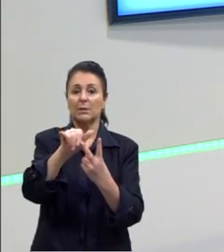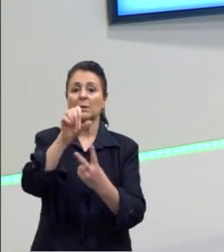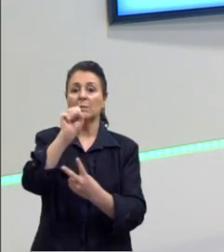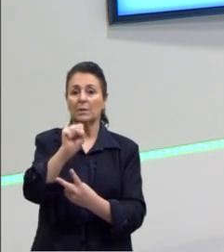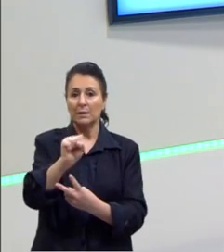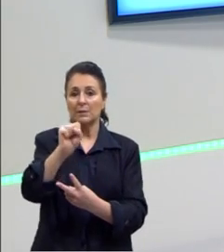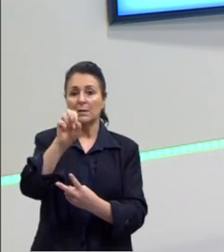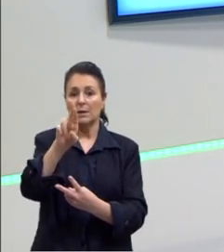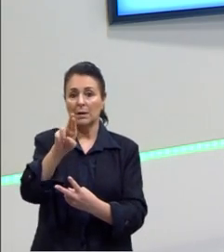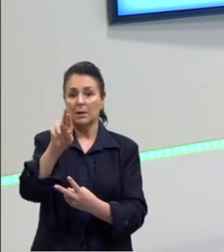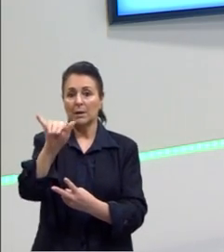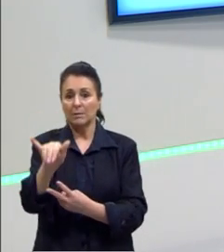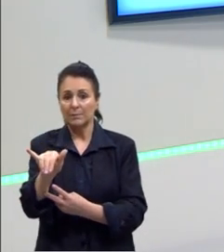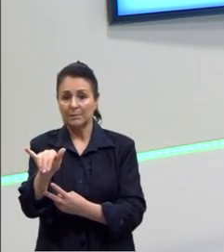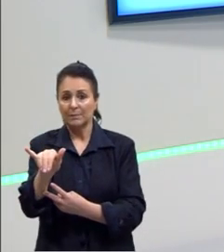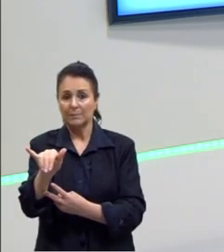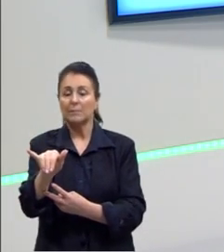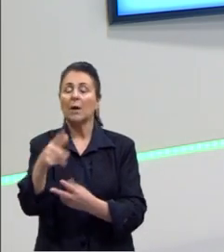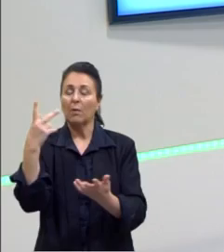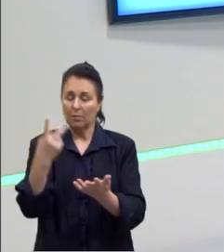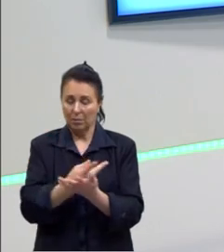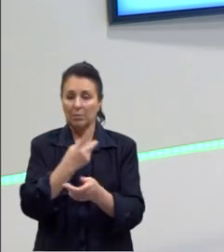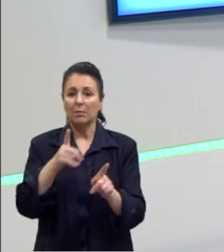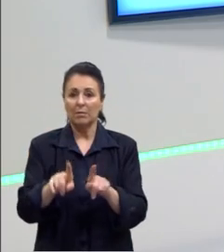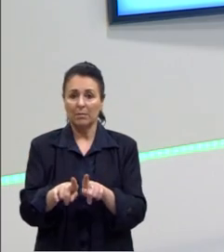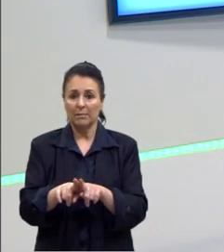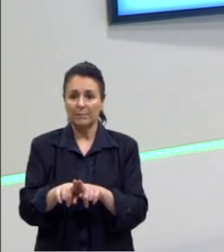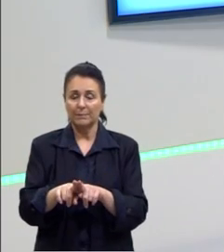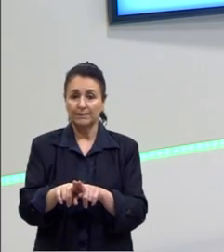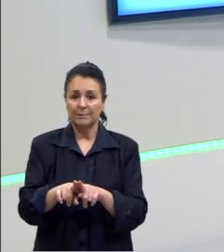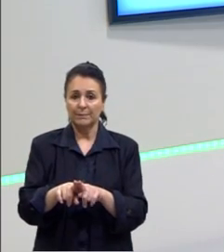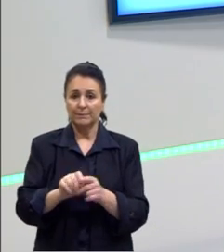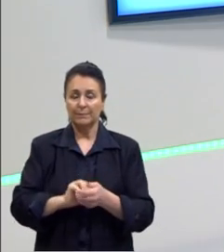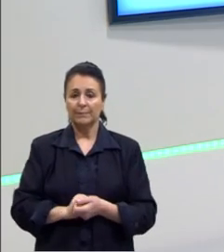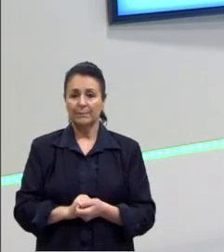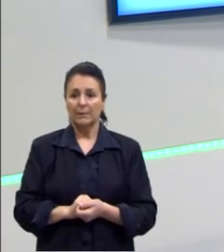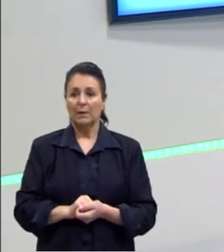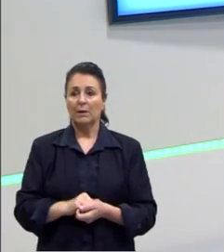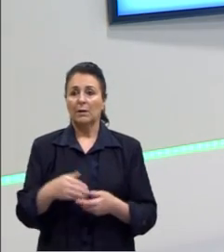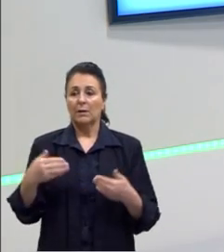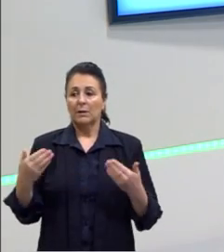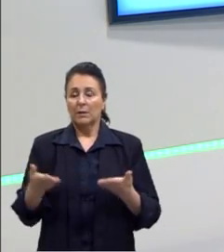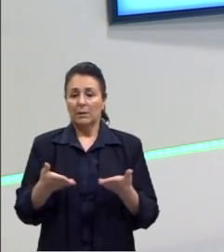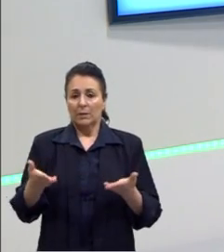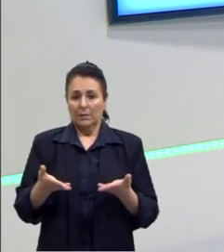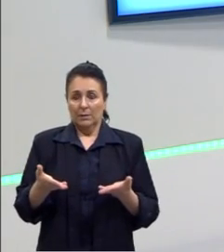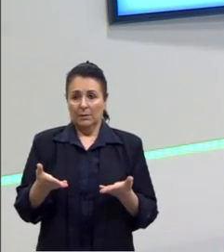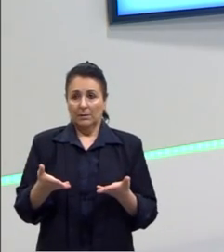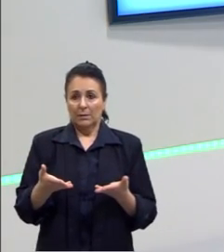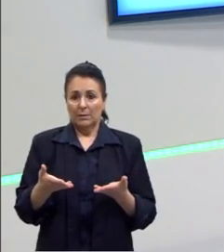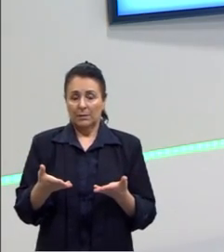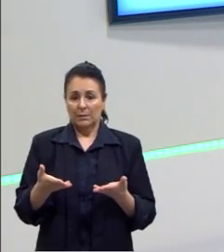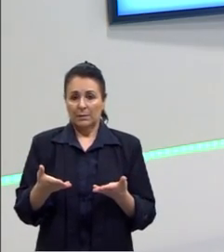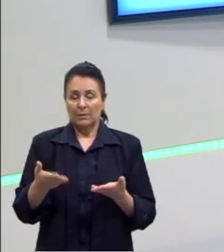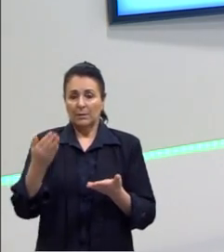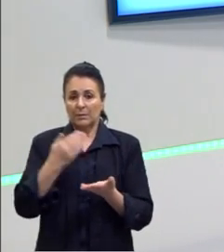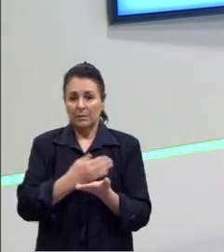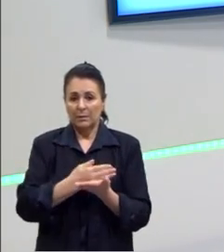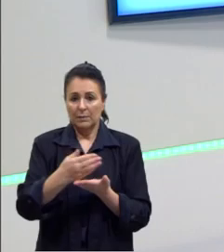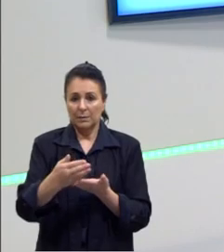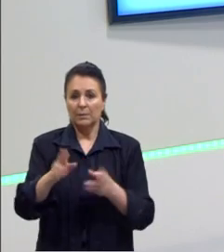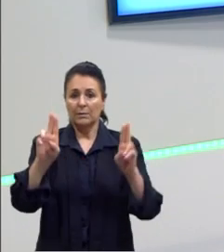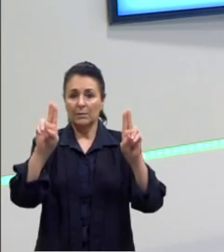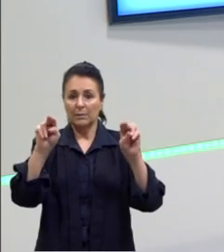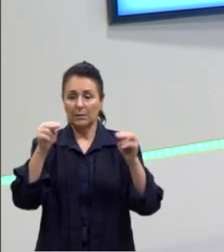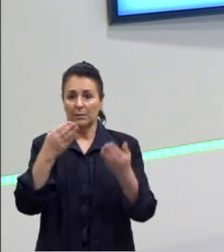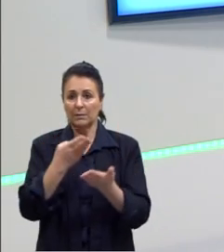sry acontece também e agora vamos tudo isso né para introduzir o